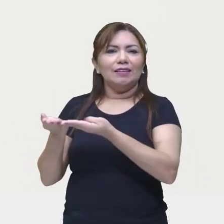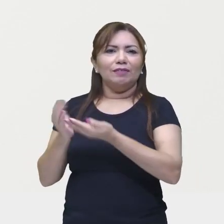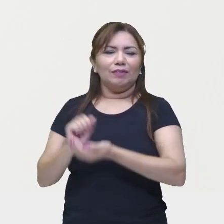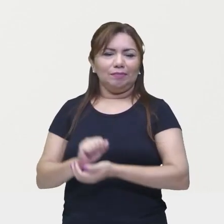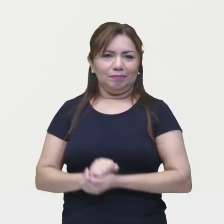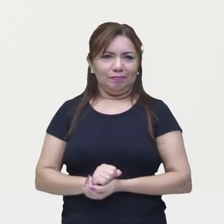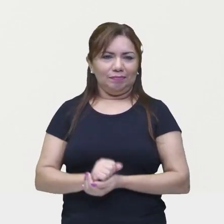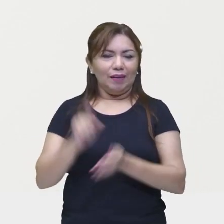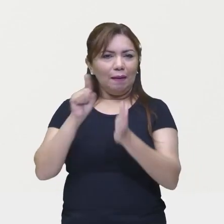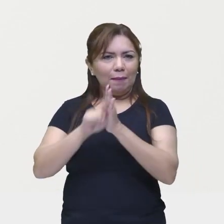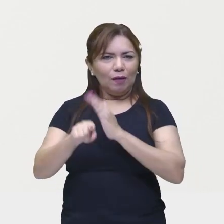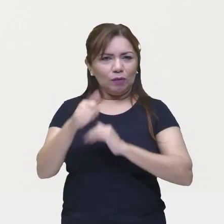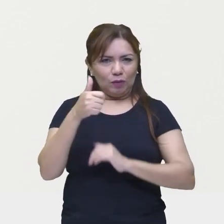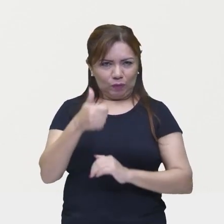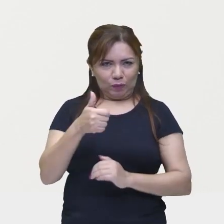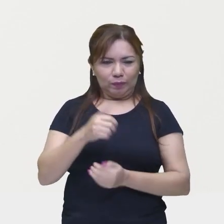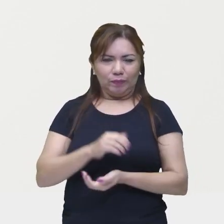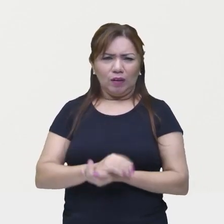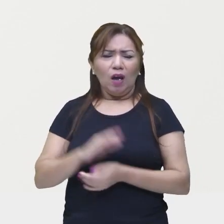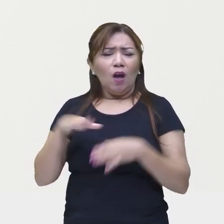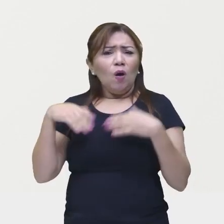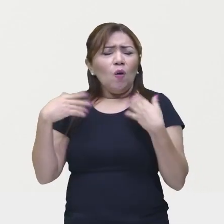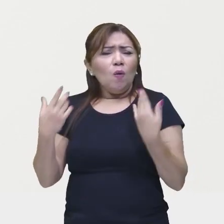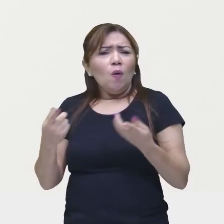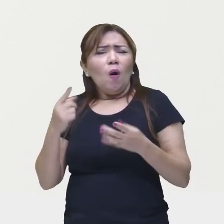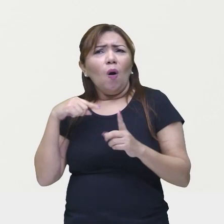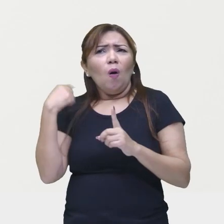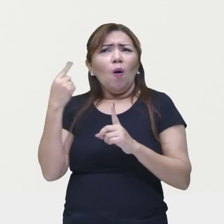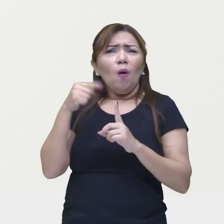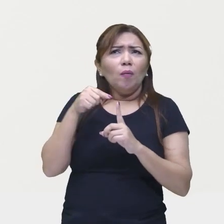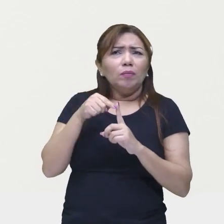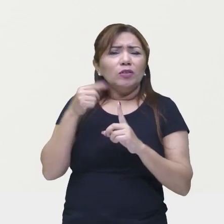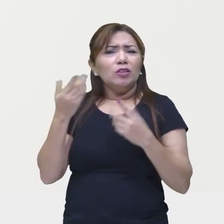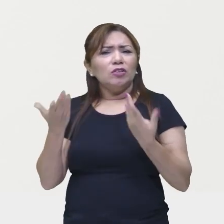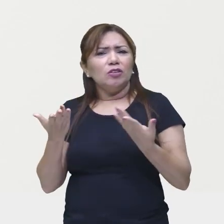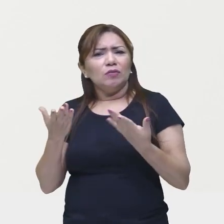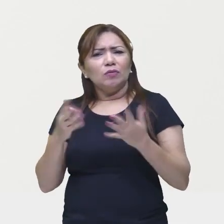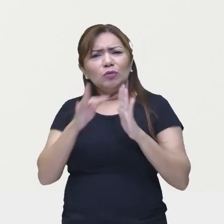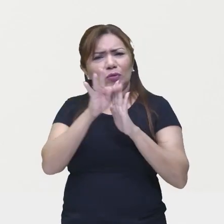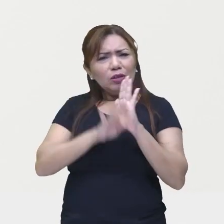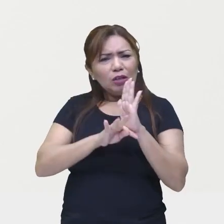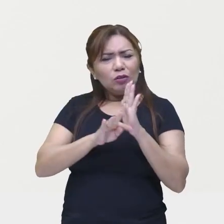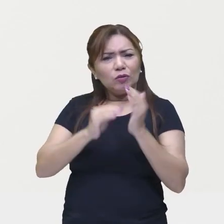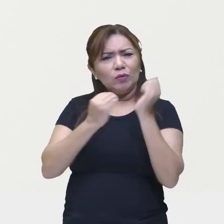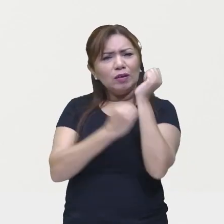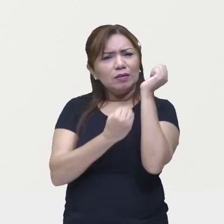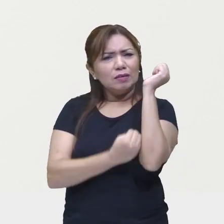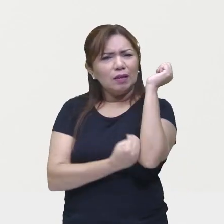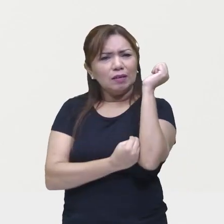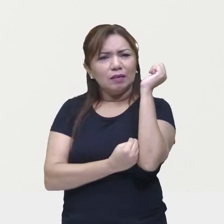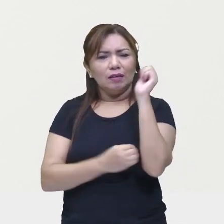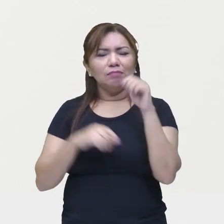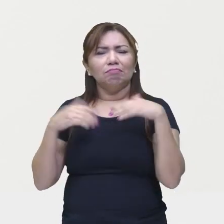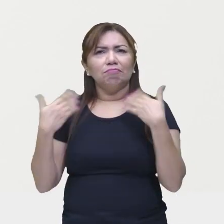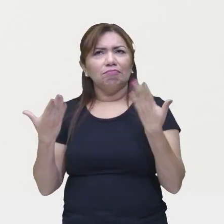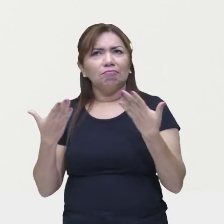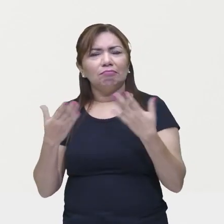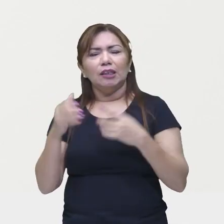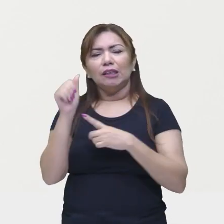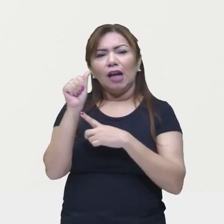Questão 1. Qual a finalidade do texto receita? Letra A. Contar